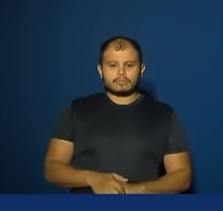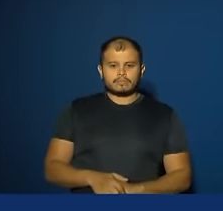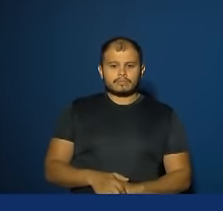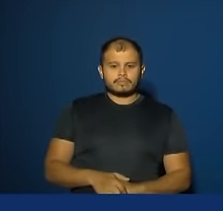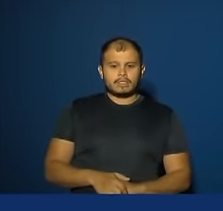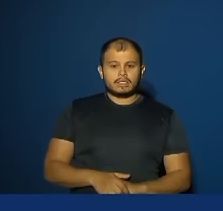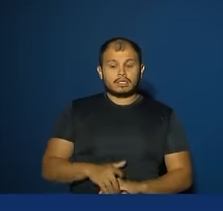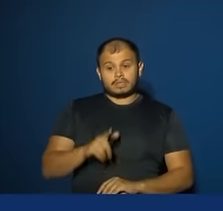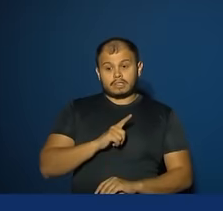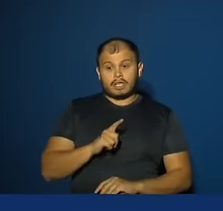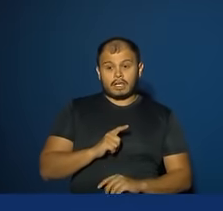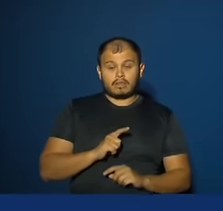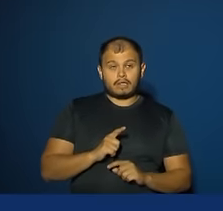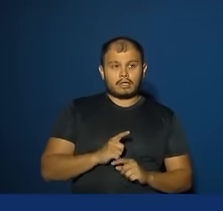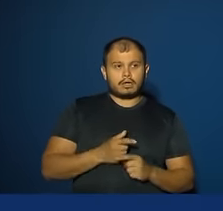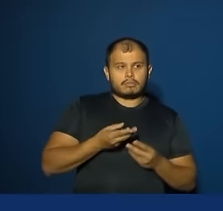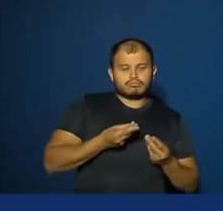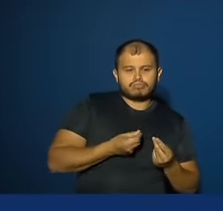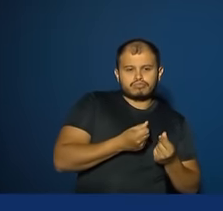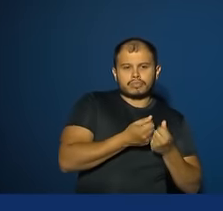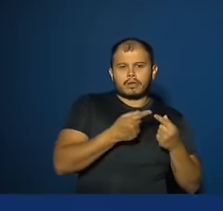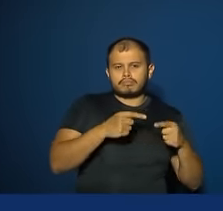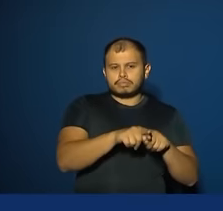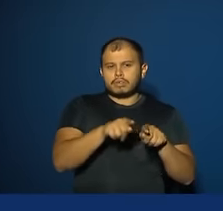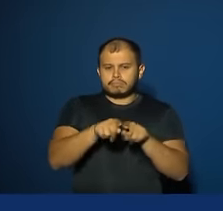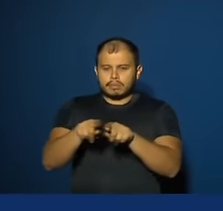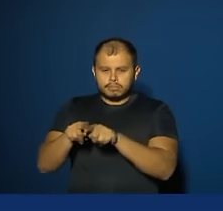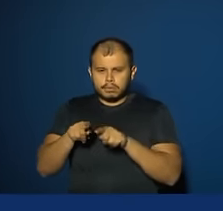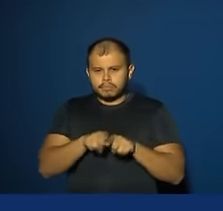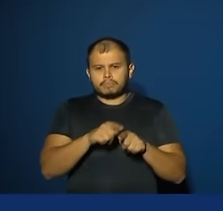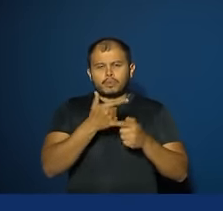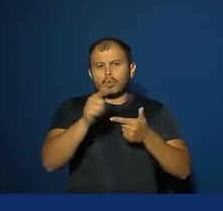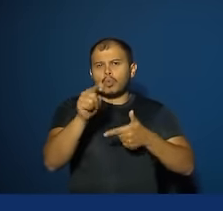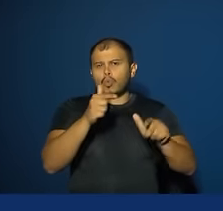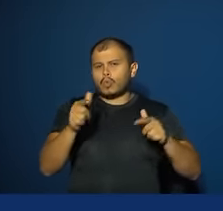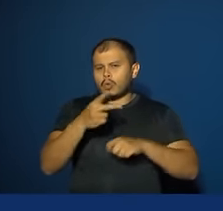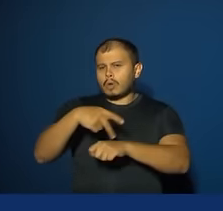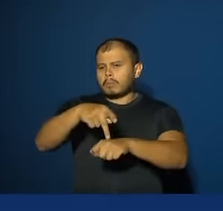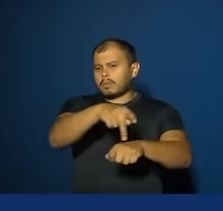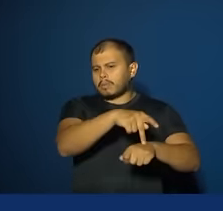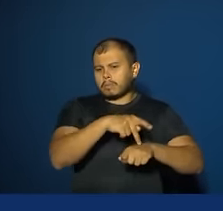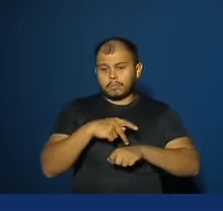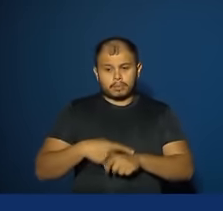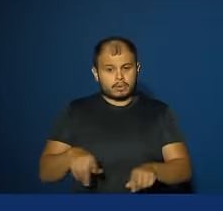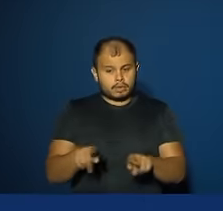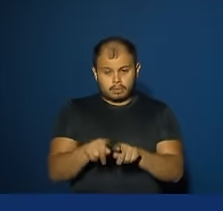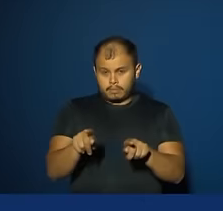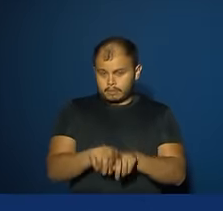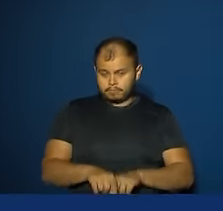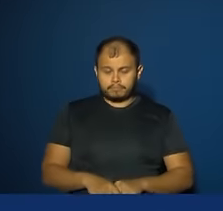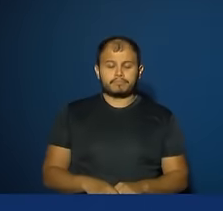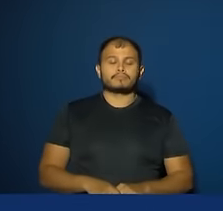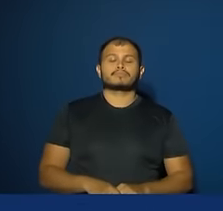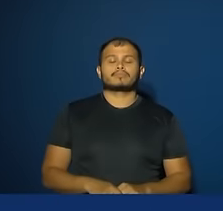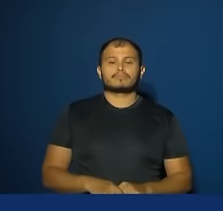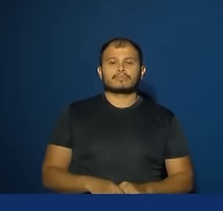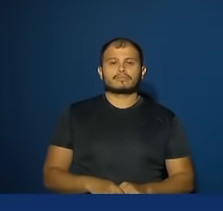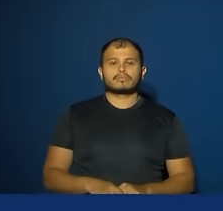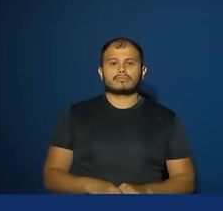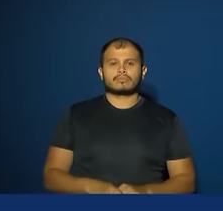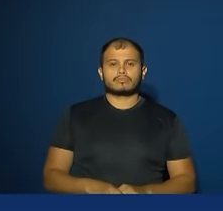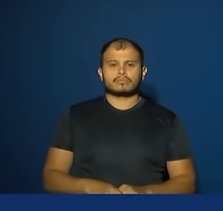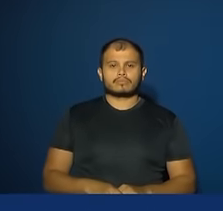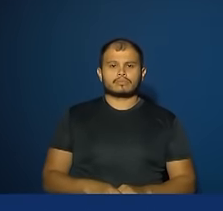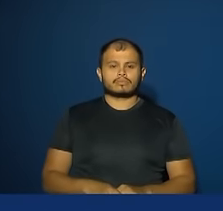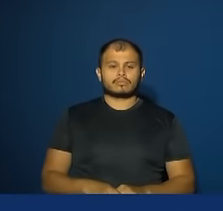rivalidades e afinidades com os Estados Unidos com a China com a Rússia com todos eh eu acho o o o